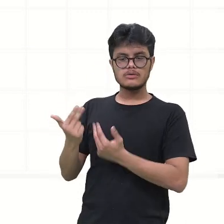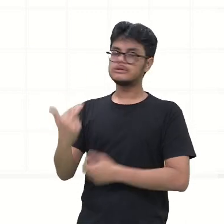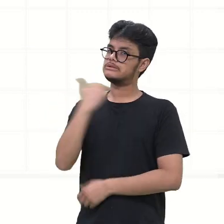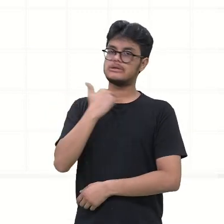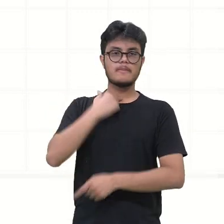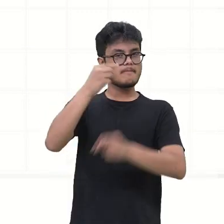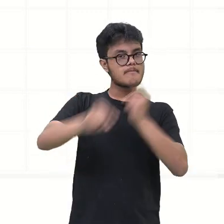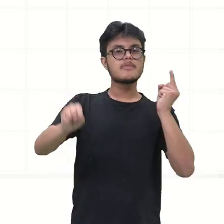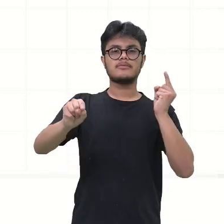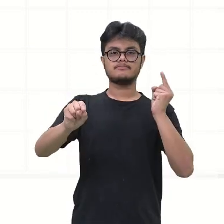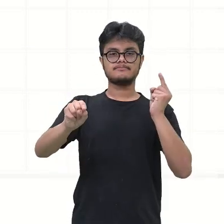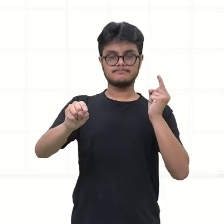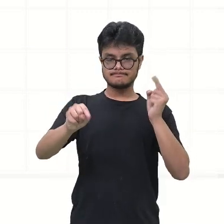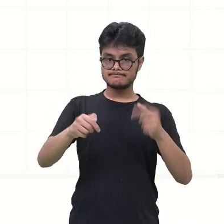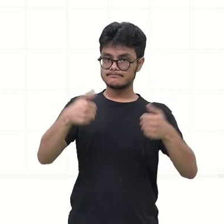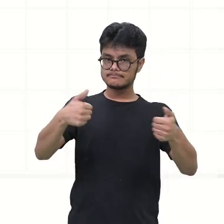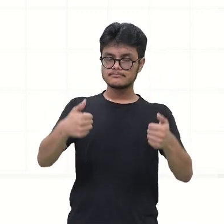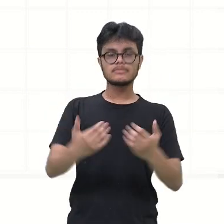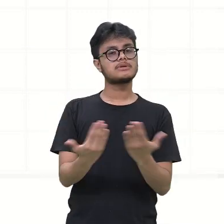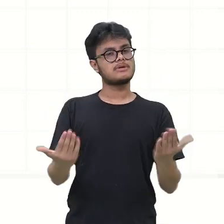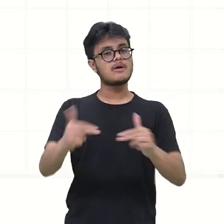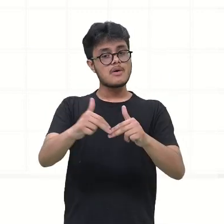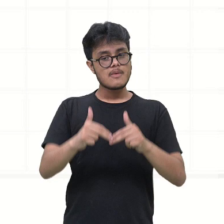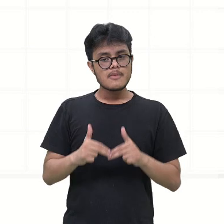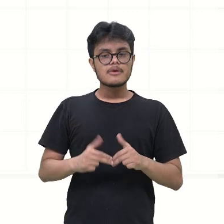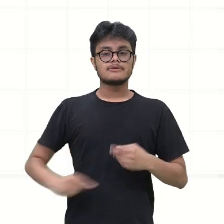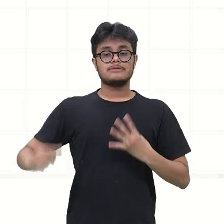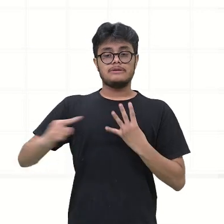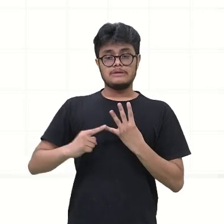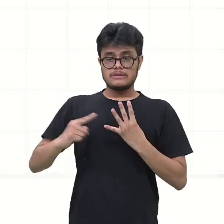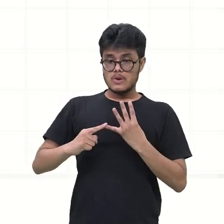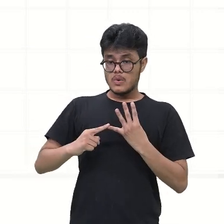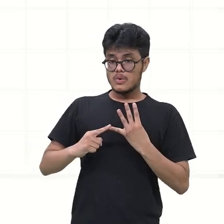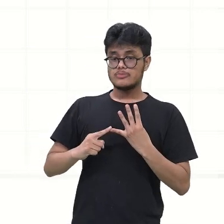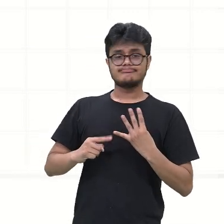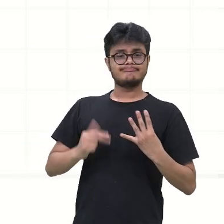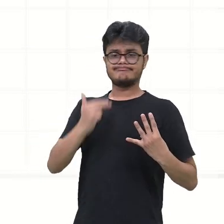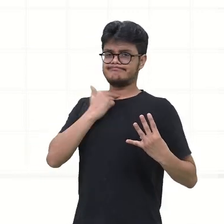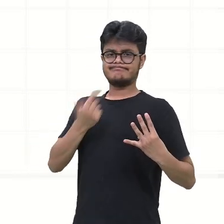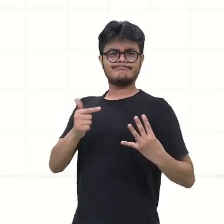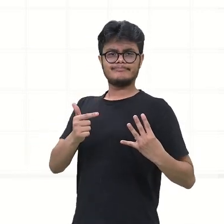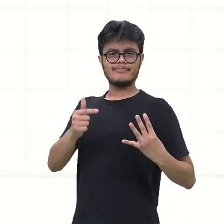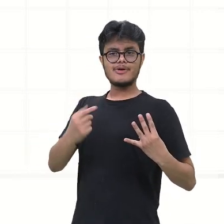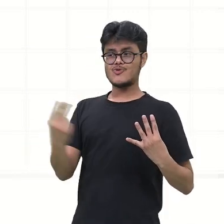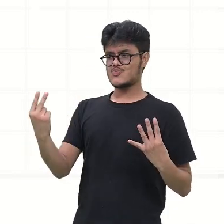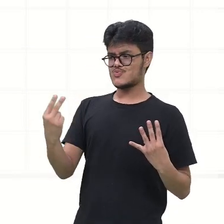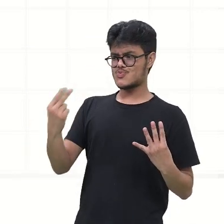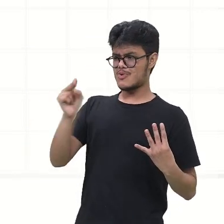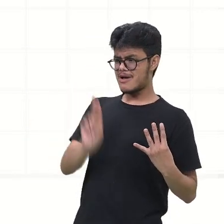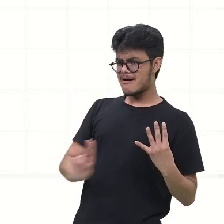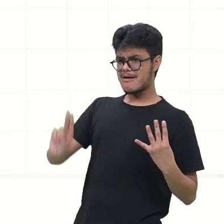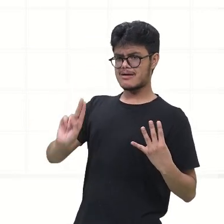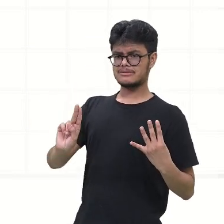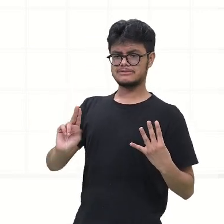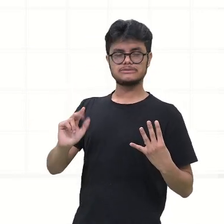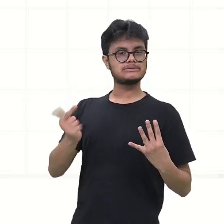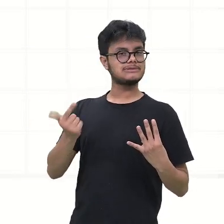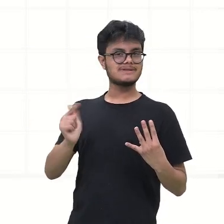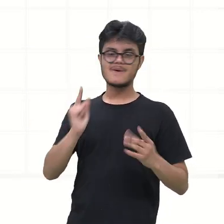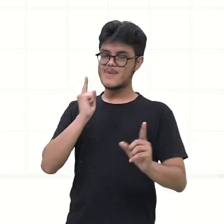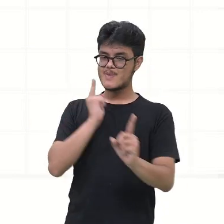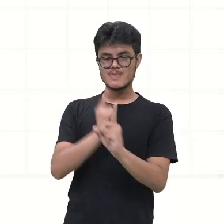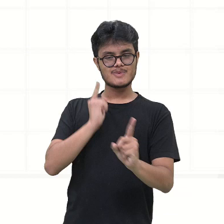é feito de modo que nenhum número real seja utilizado duas vezes. Beleza? Então, na reta numérica eu não vou